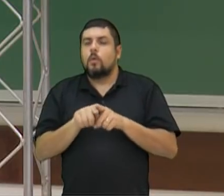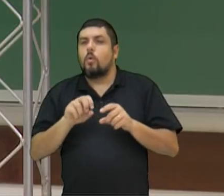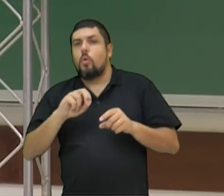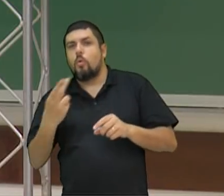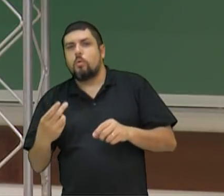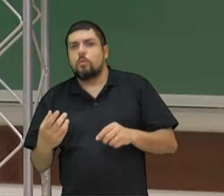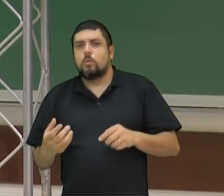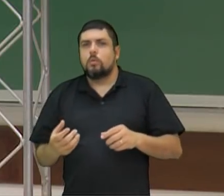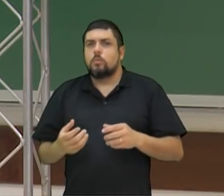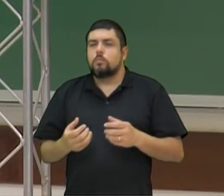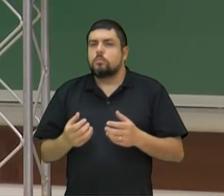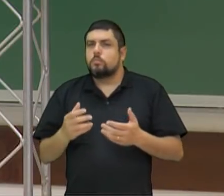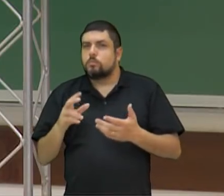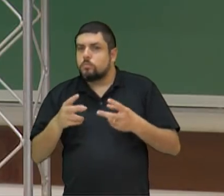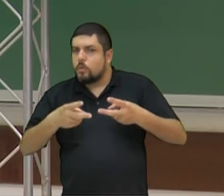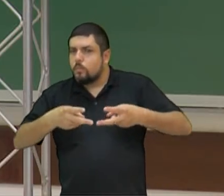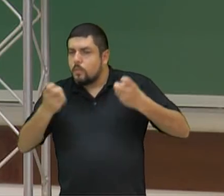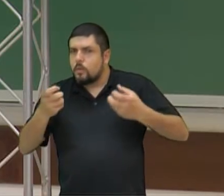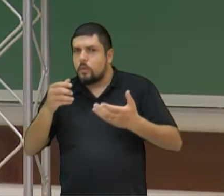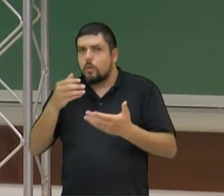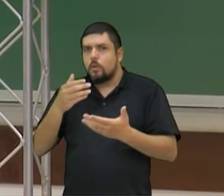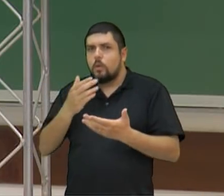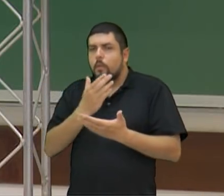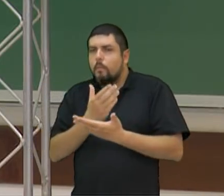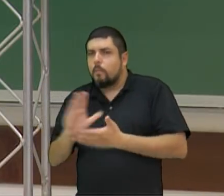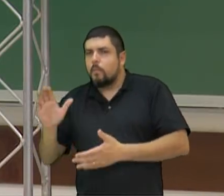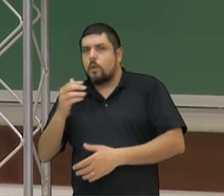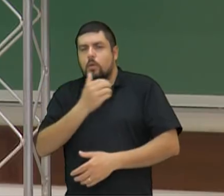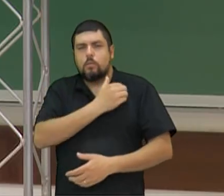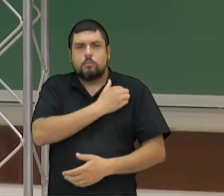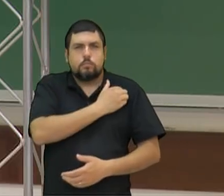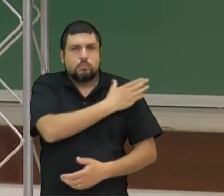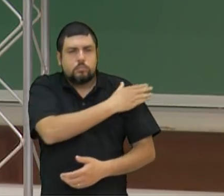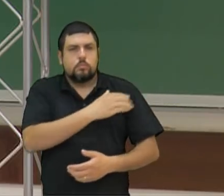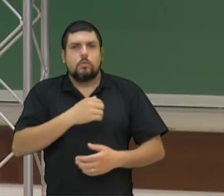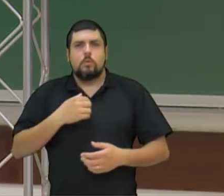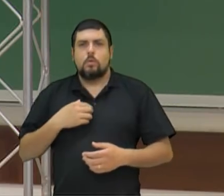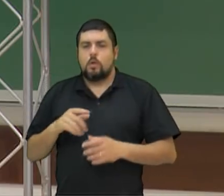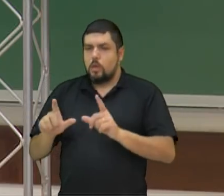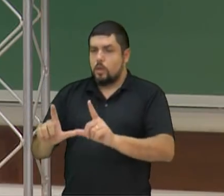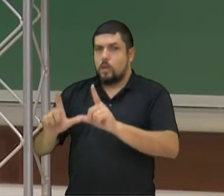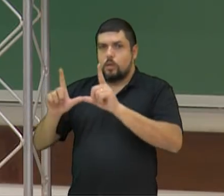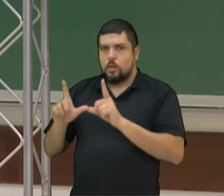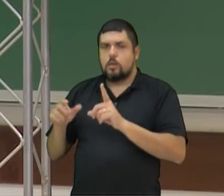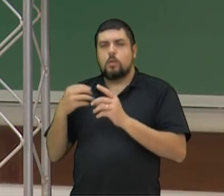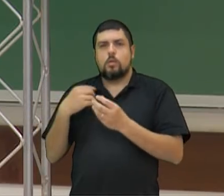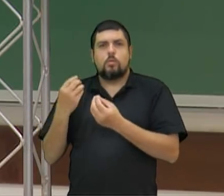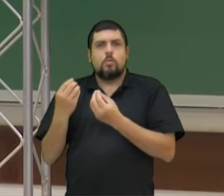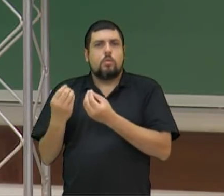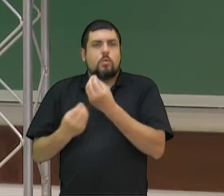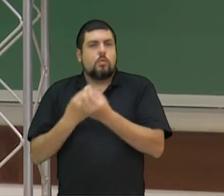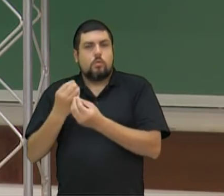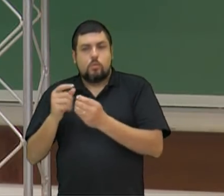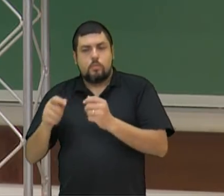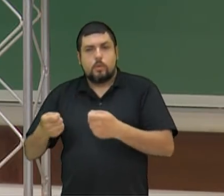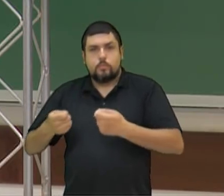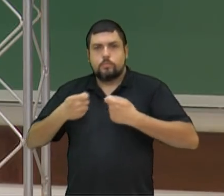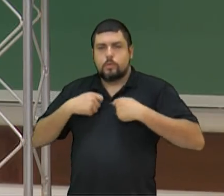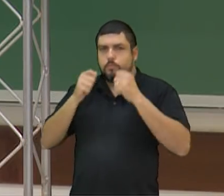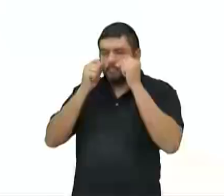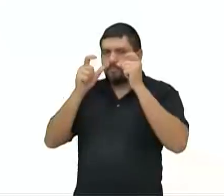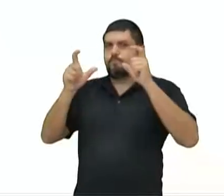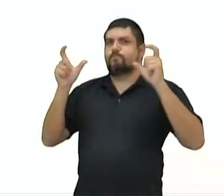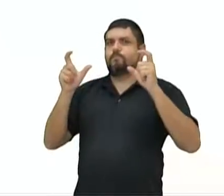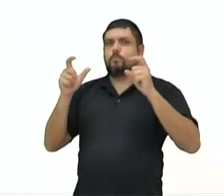é preconceituoso. Então tem que tomar cuidado e as charges elas contribuem para fazer essa alerta, né? Também a